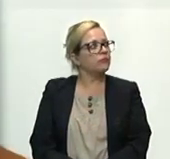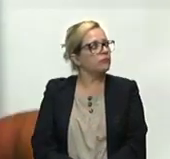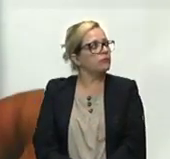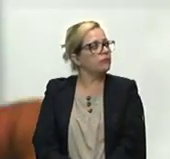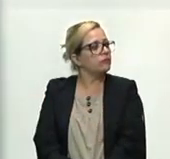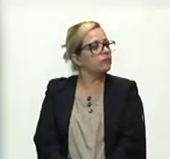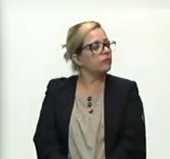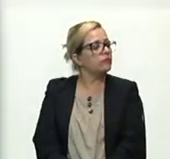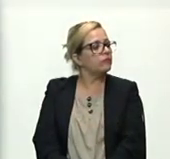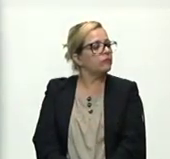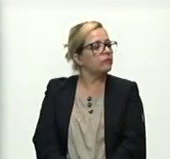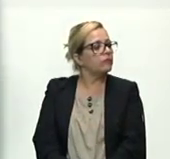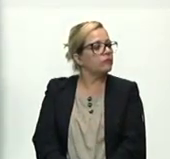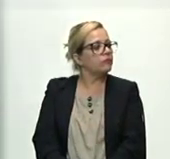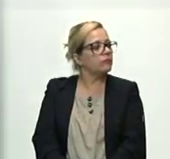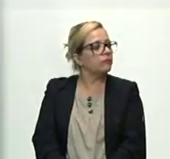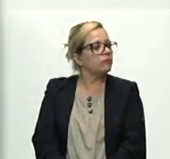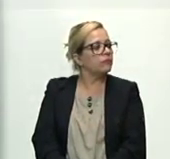17,9 m+,